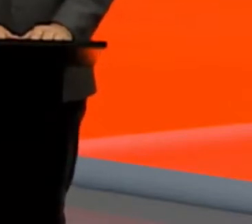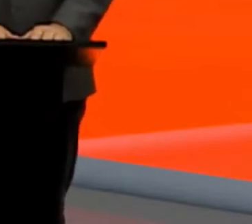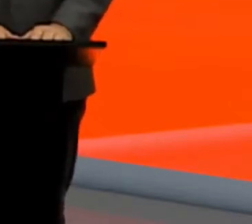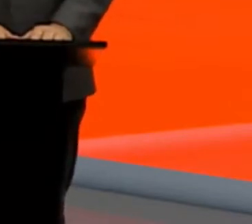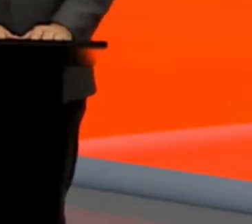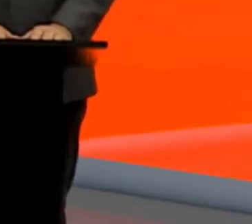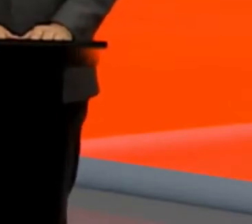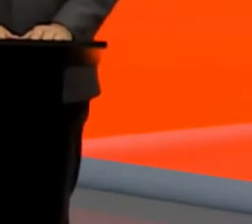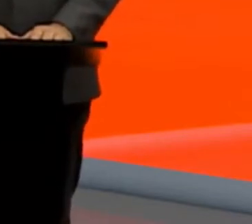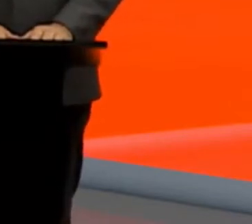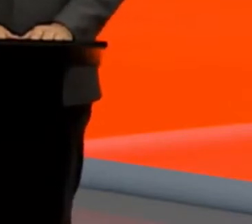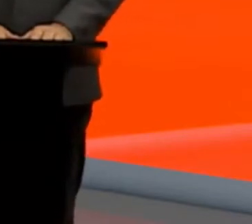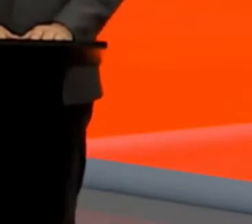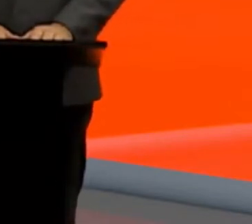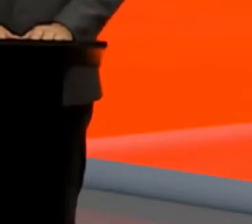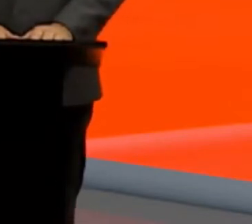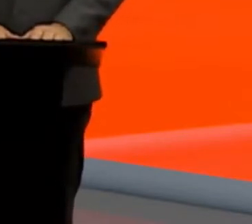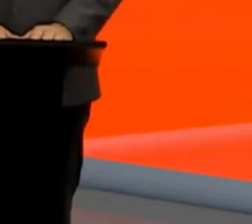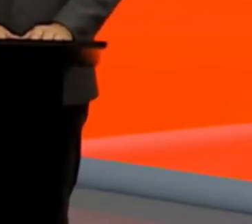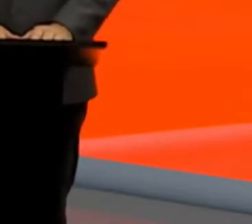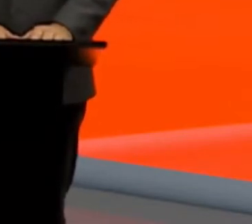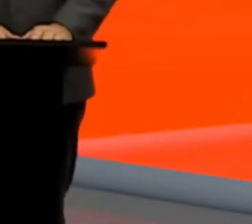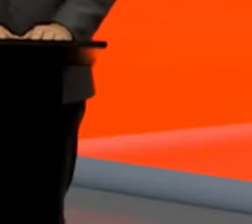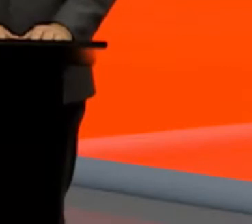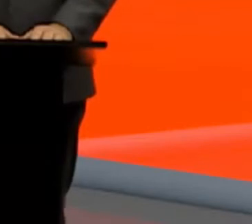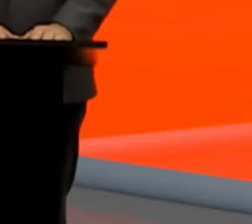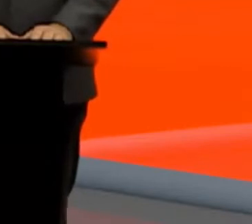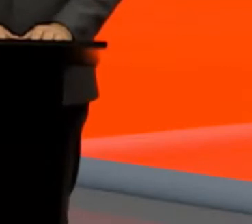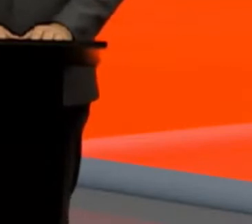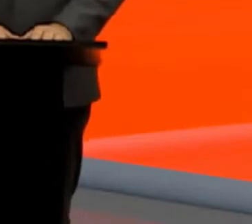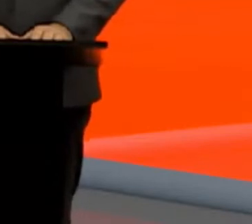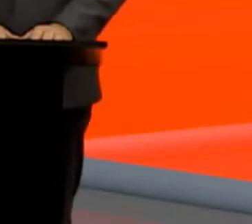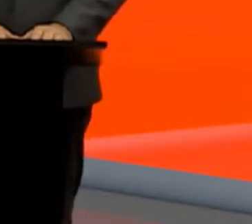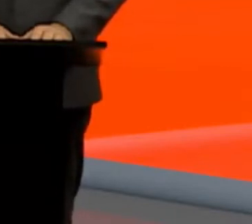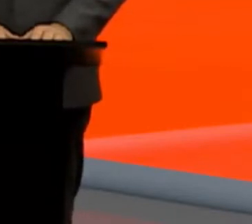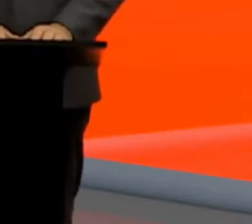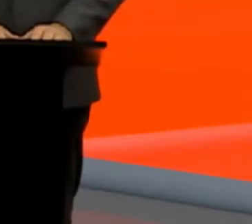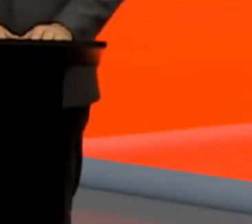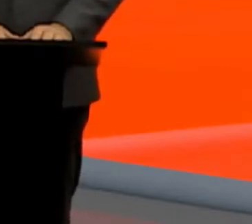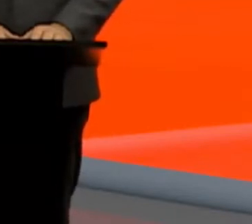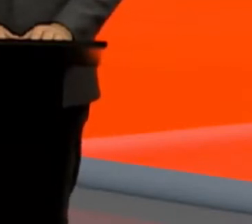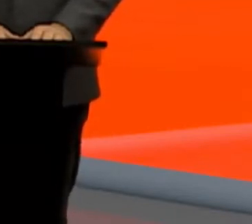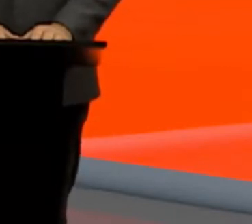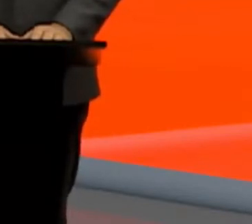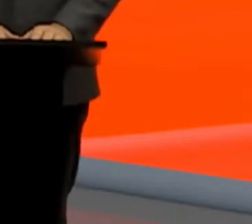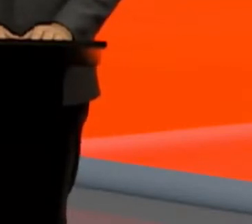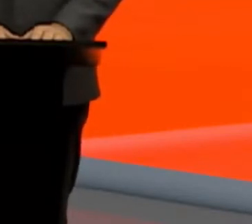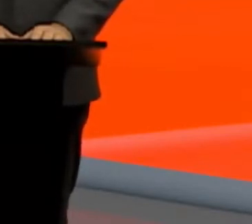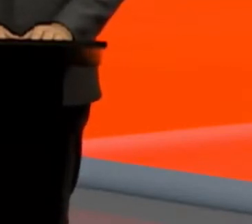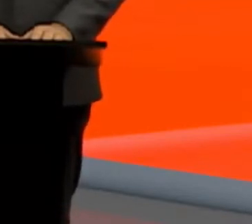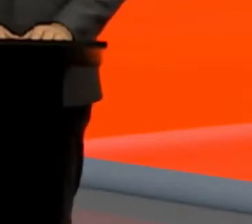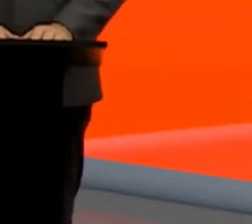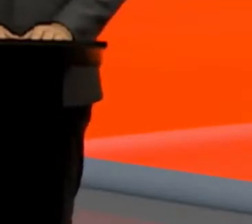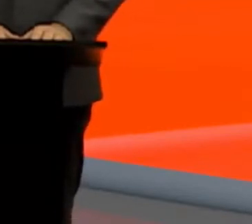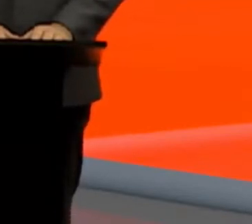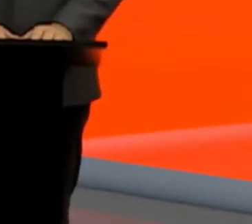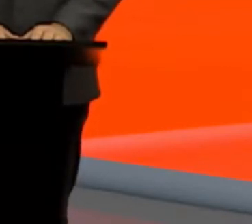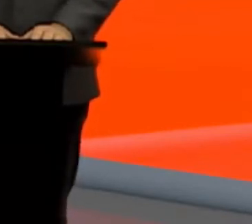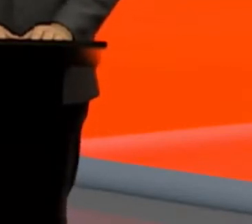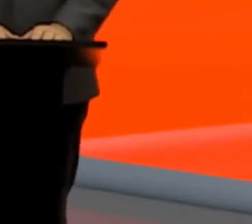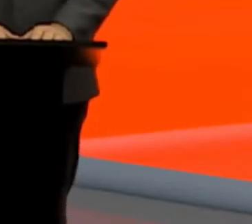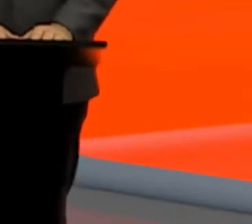da ANPD. Vinícius Brandi, diretor da SUSEP. Moderadora: Glauce